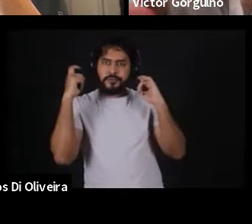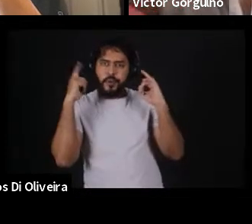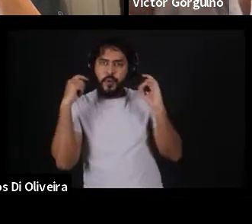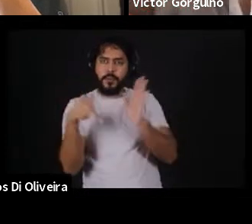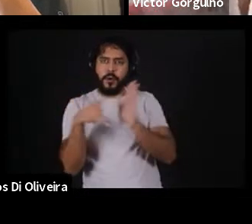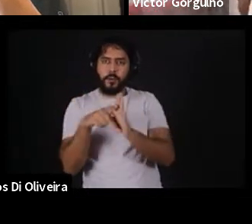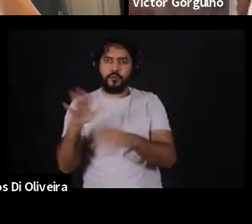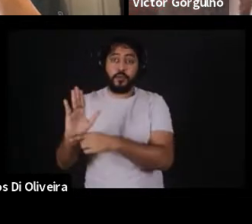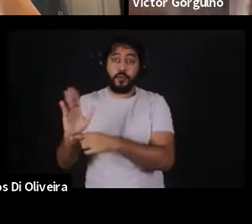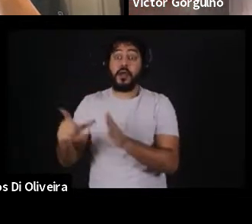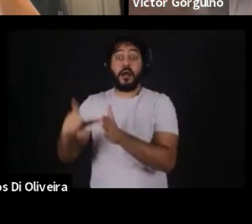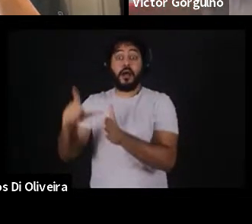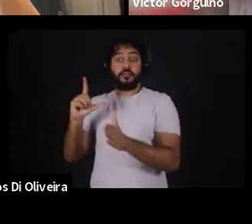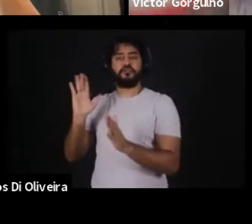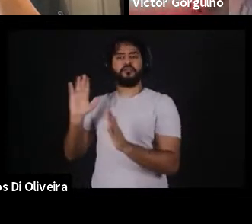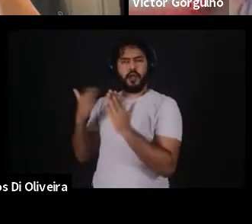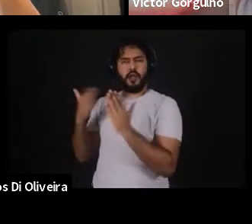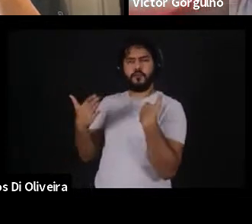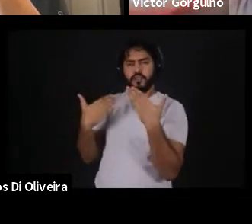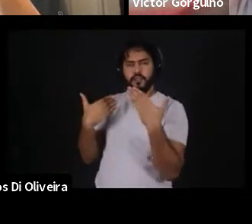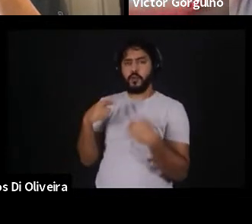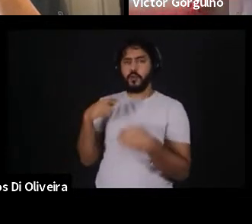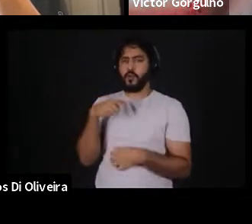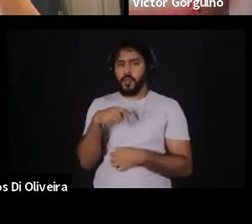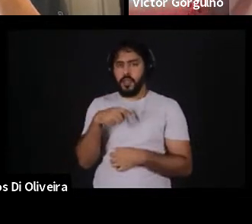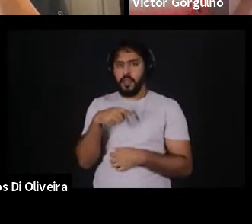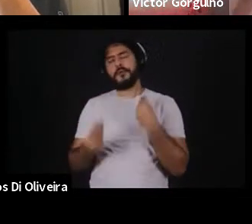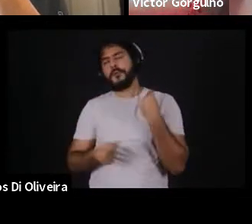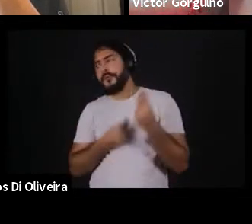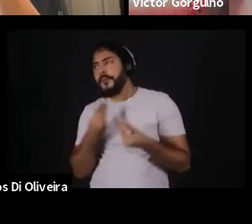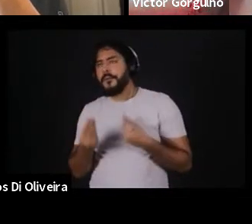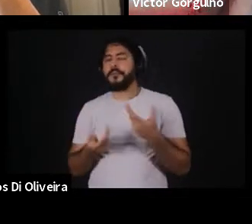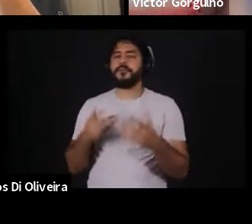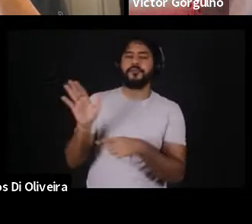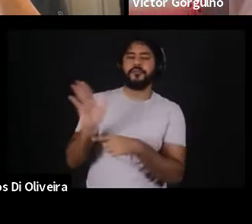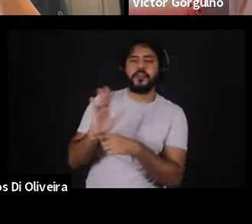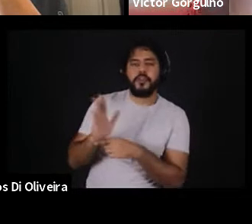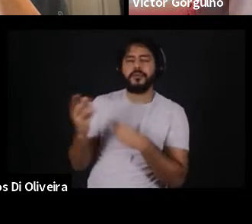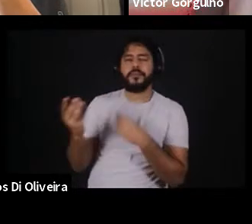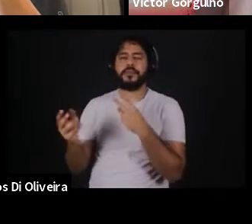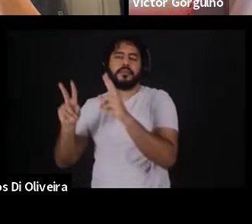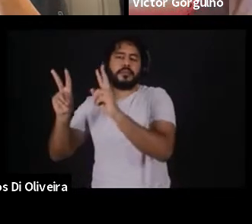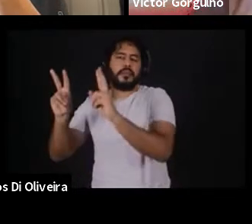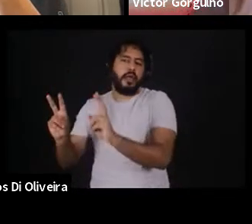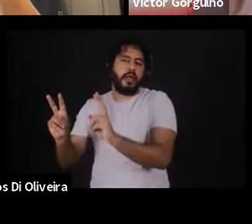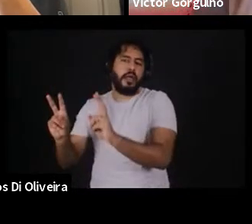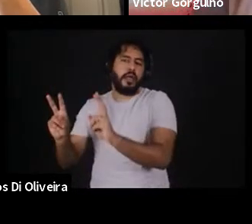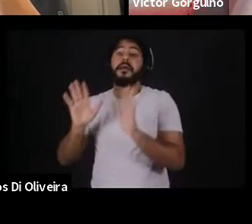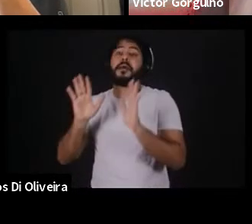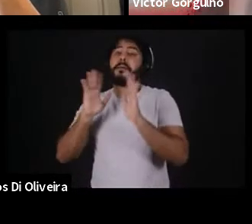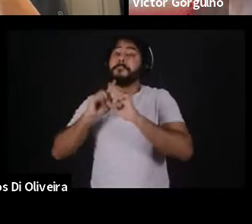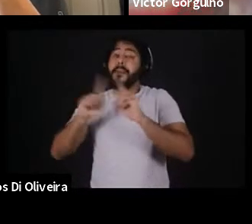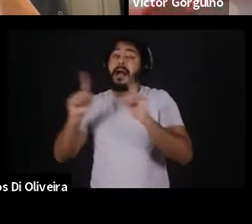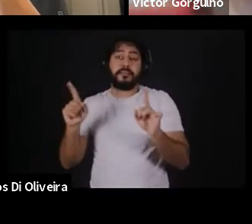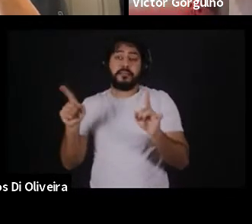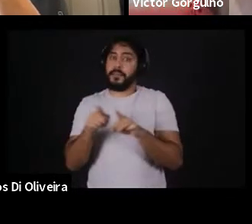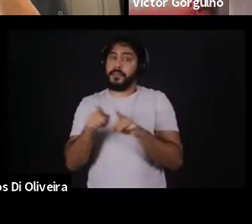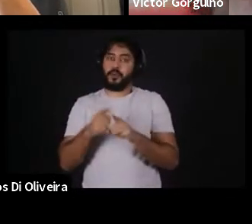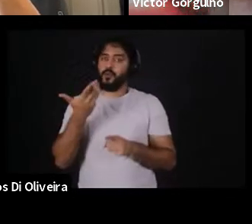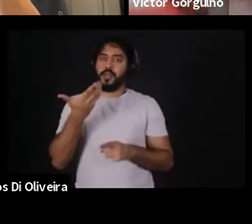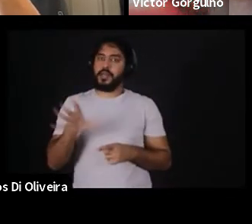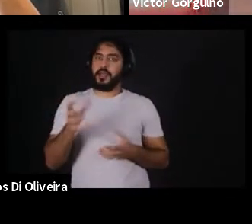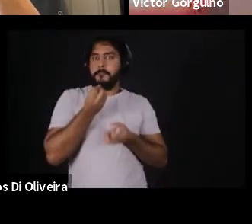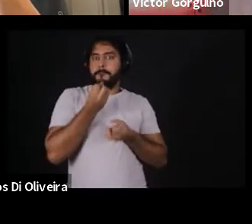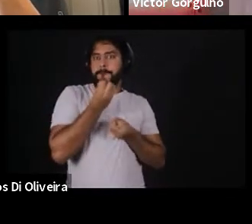conversado, já estava conversando sobre como seria o filme, o que seria, mas eu também não queria muito guiar